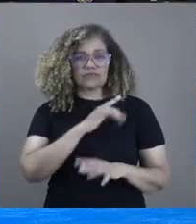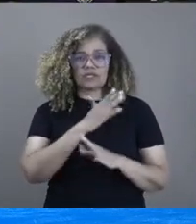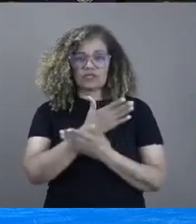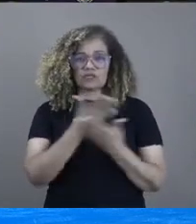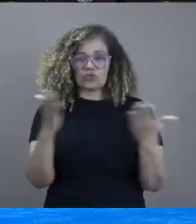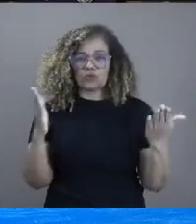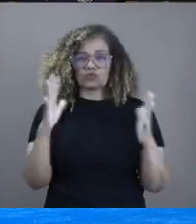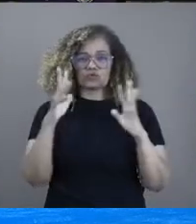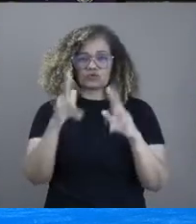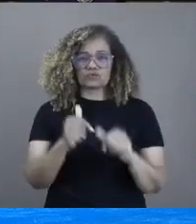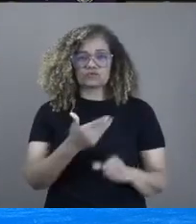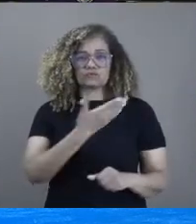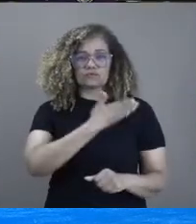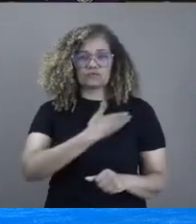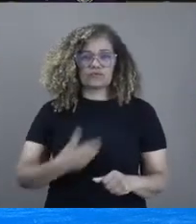e senhores o